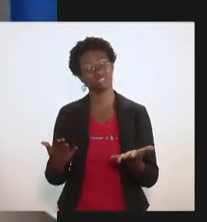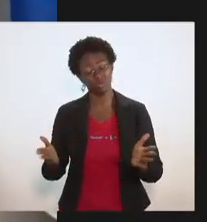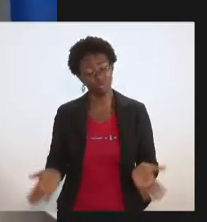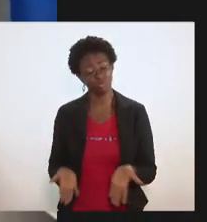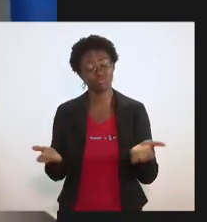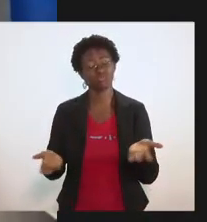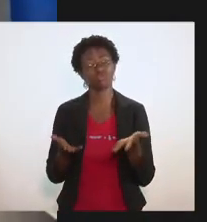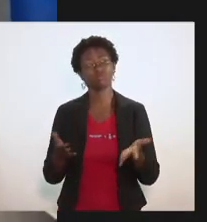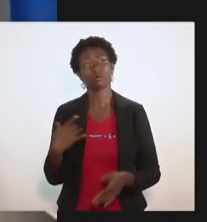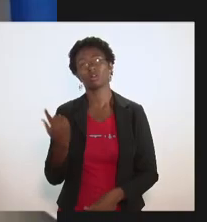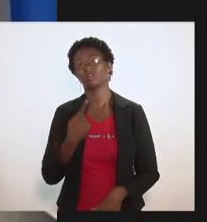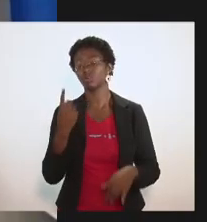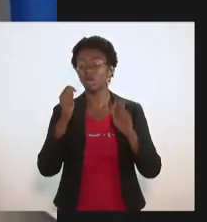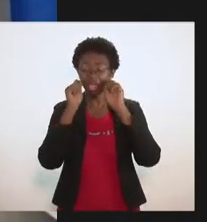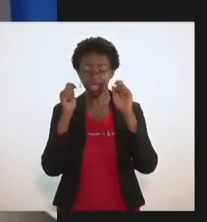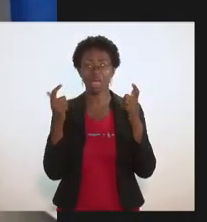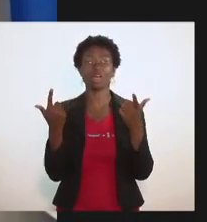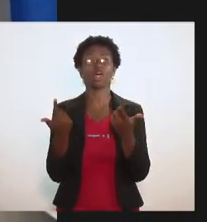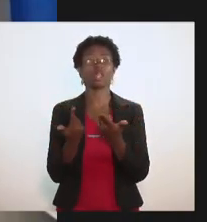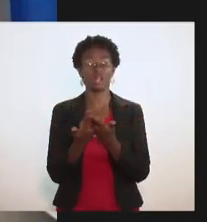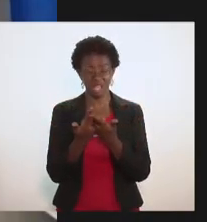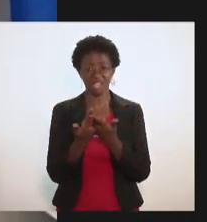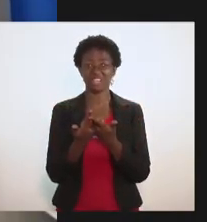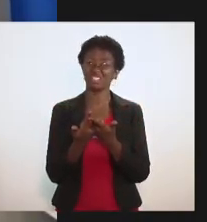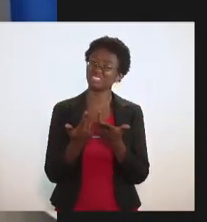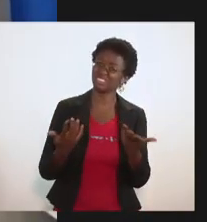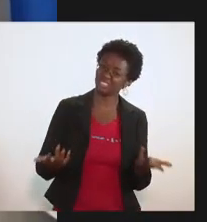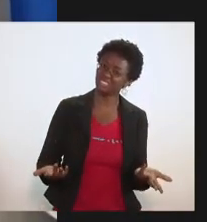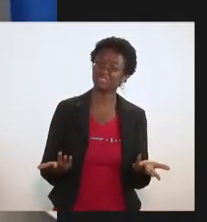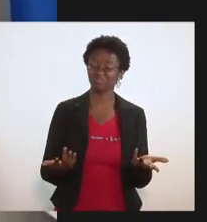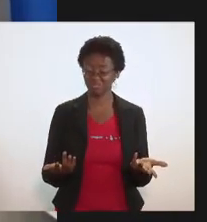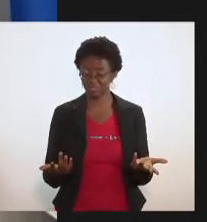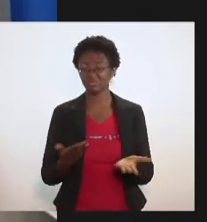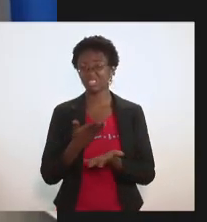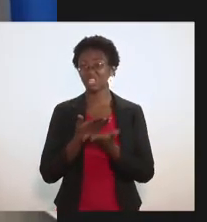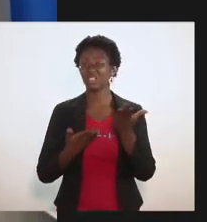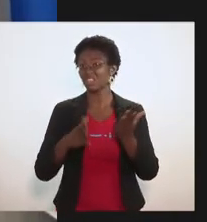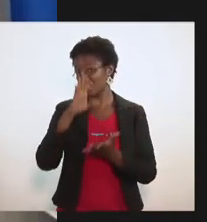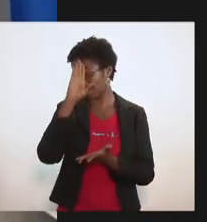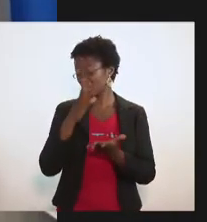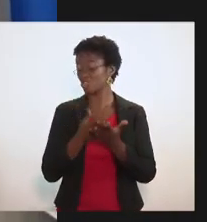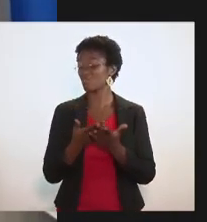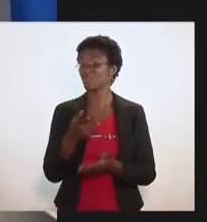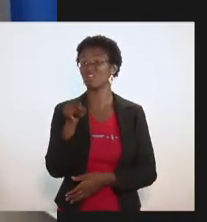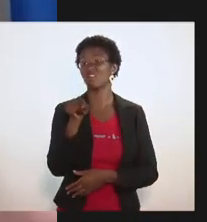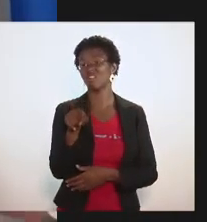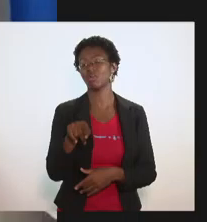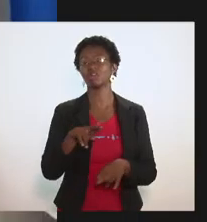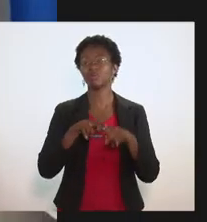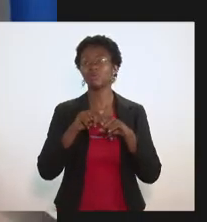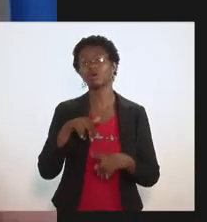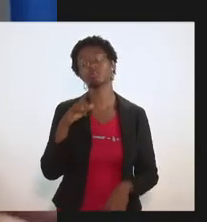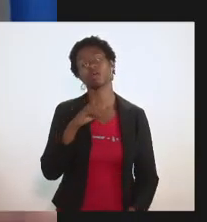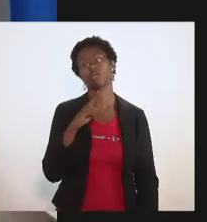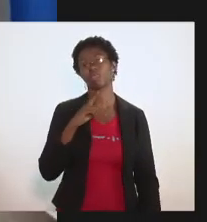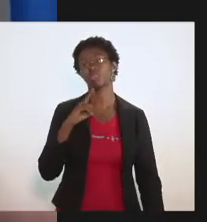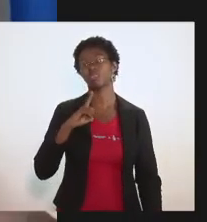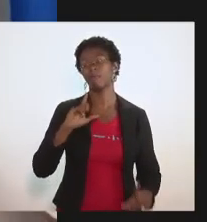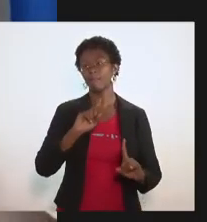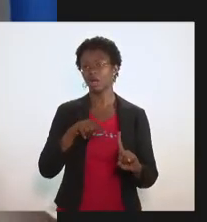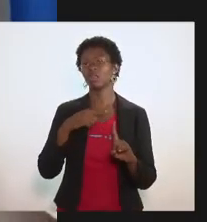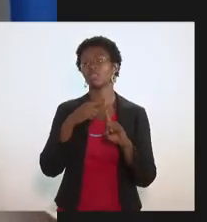sobretudo nas favelas, as igrejas no interior, nos cantões, nenhuma igreja de sã consciência vai fazer qualquer tipo de tratamento